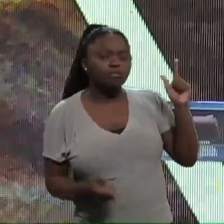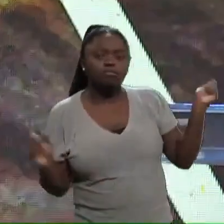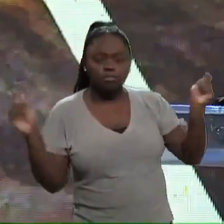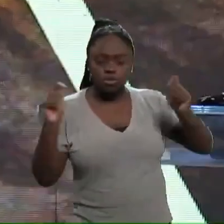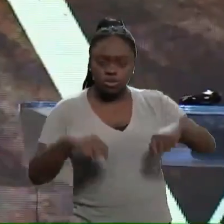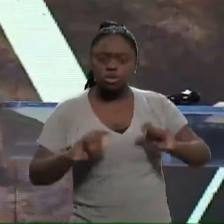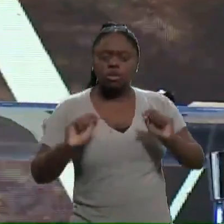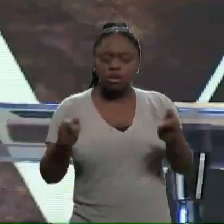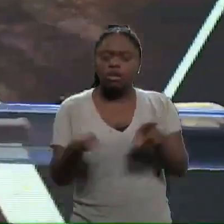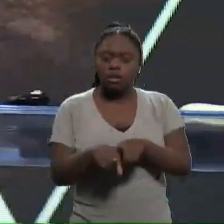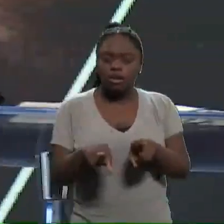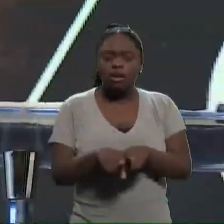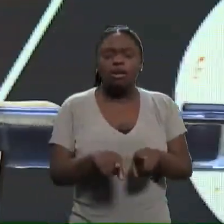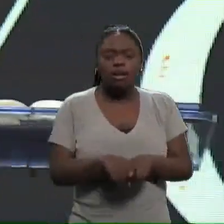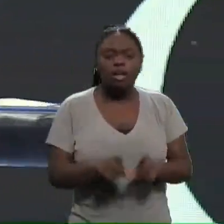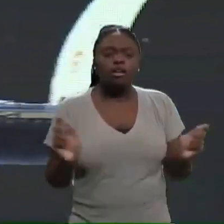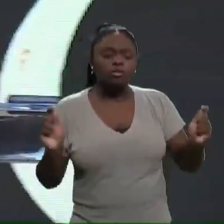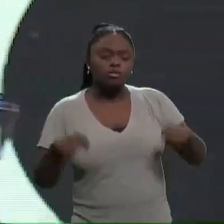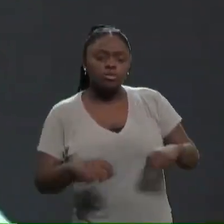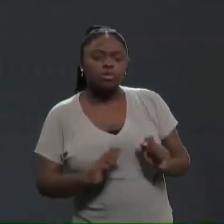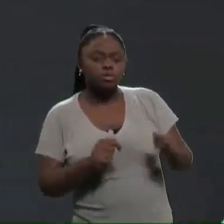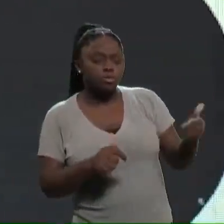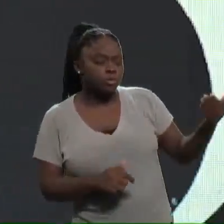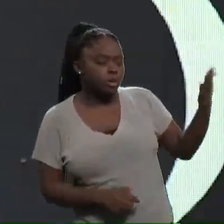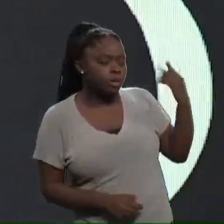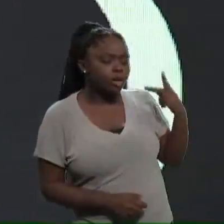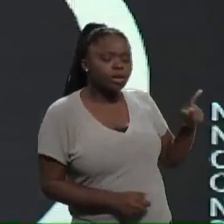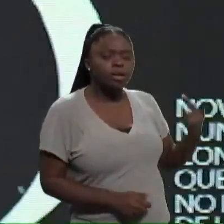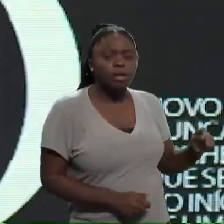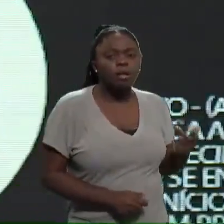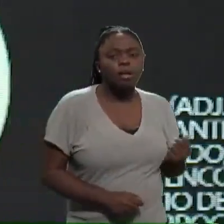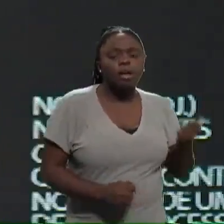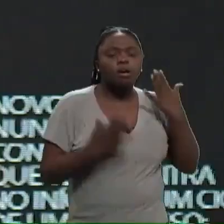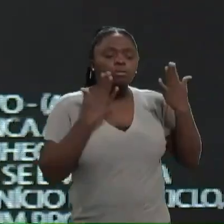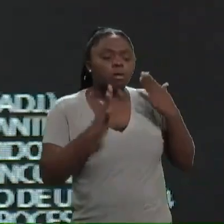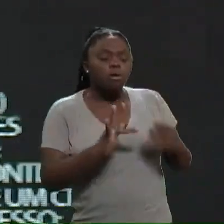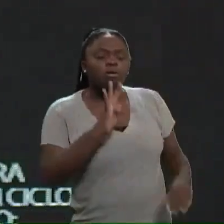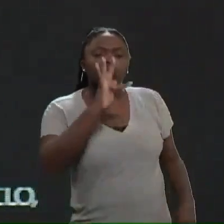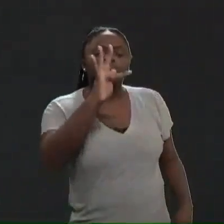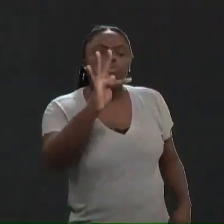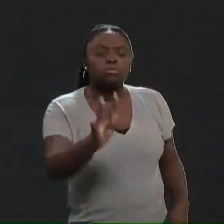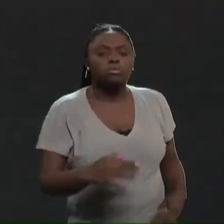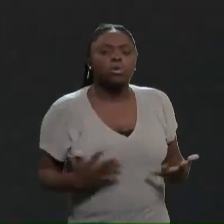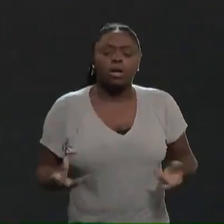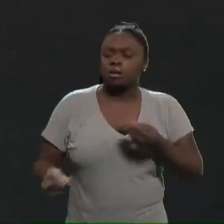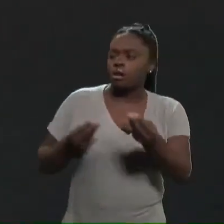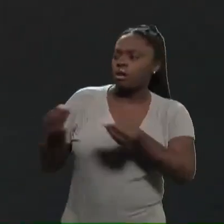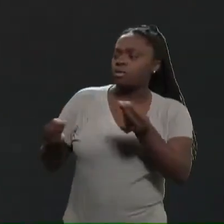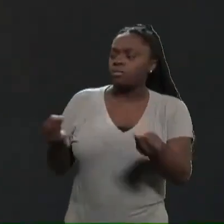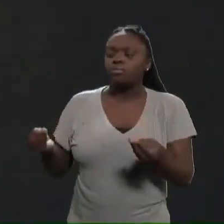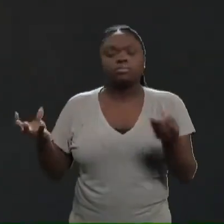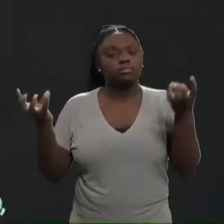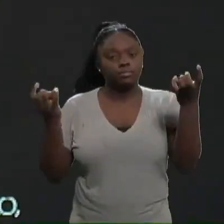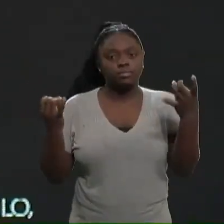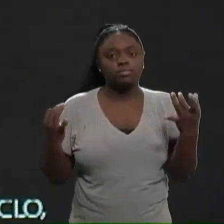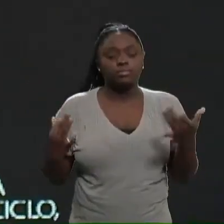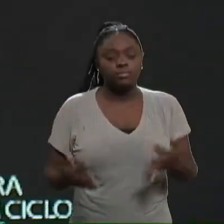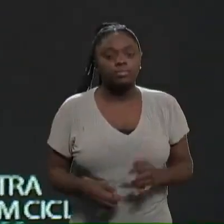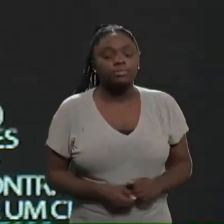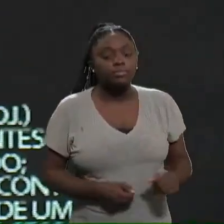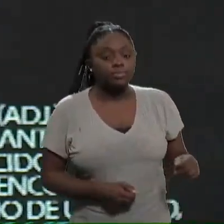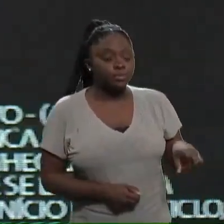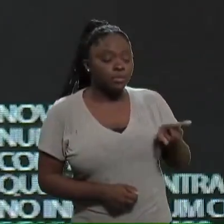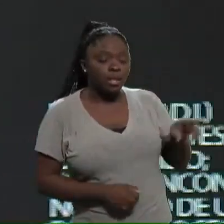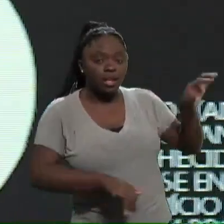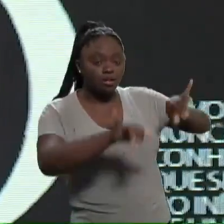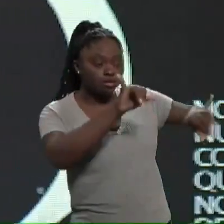feito isso, poderia ter feito do seu passado uma sombra sobre o seu futuro. Como, Lola? Vou te explicar. Na hora que Davi é ungido,